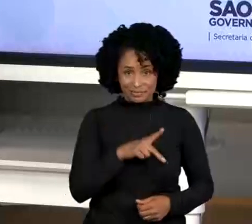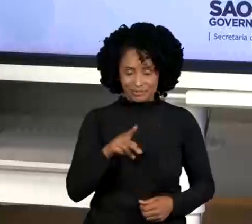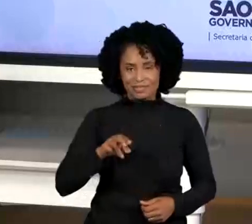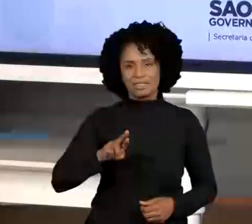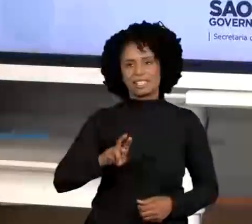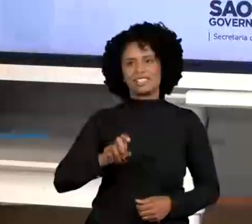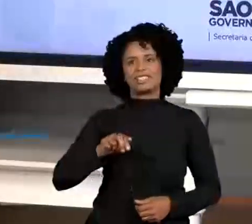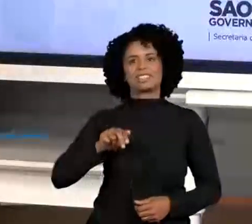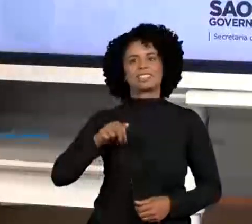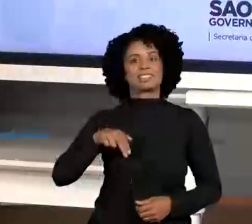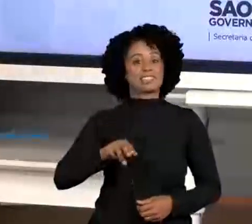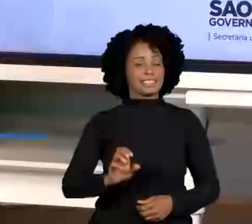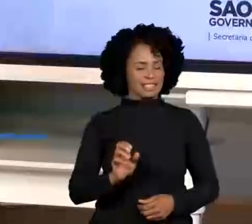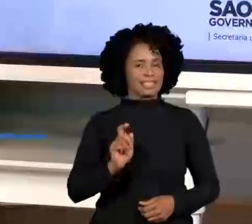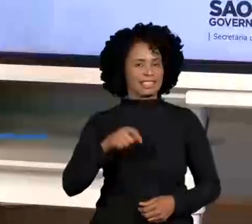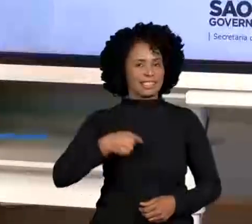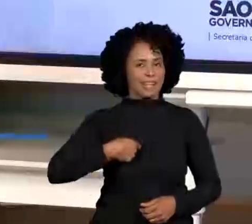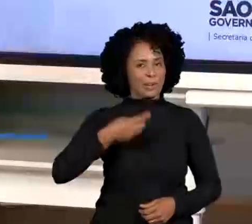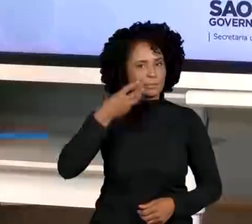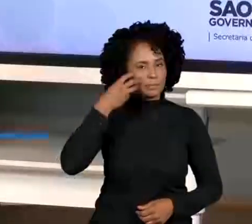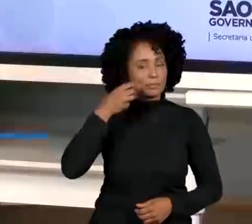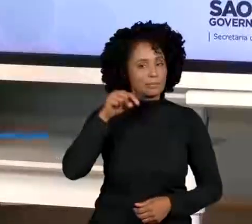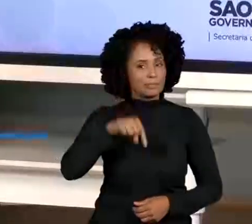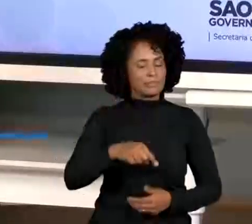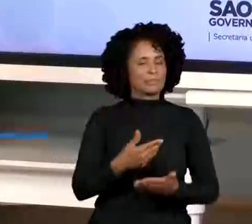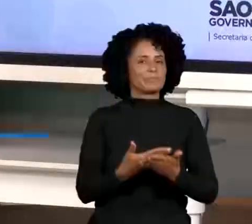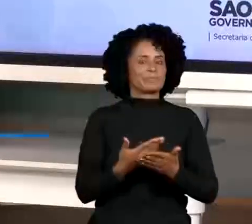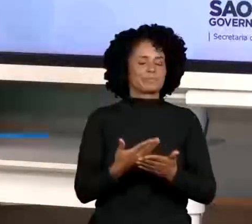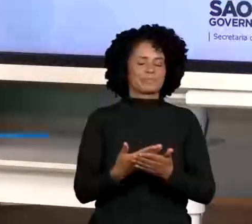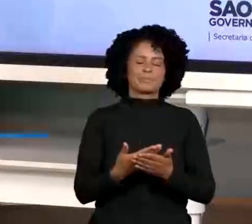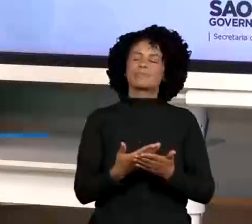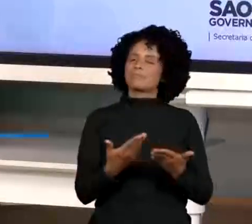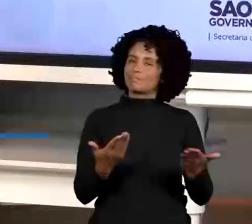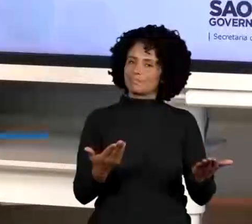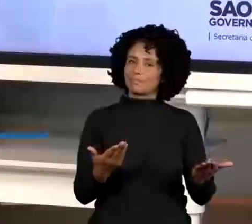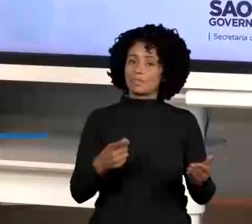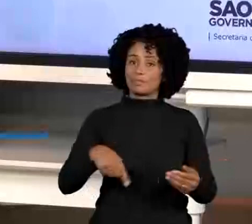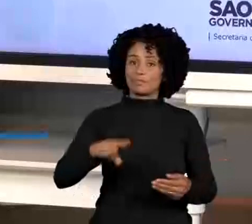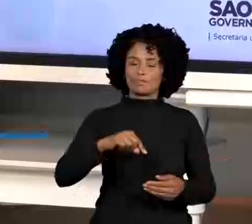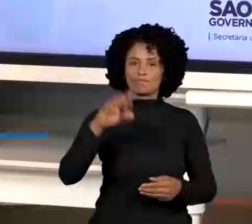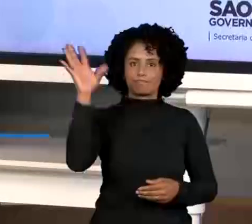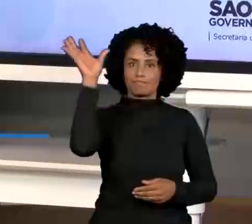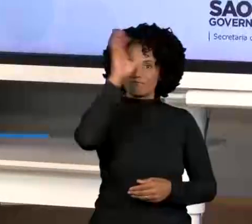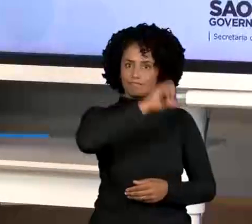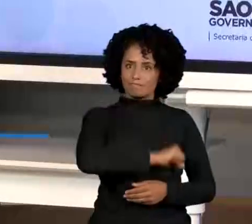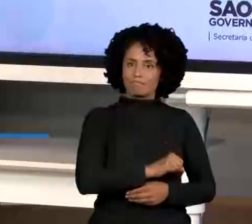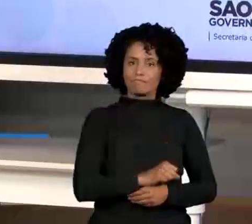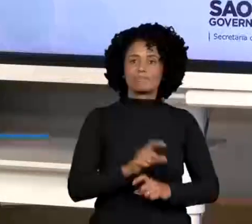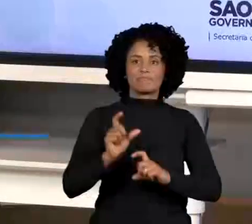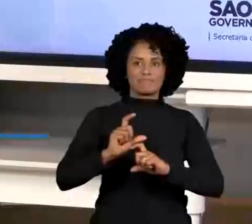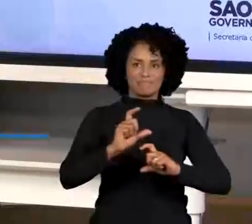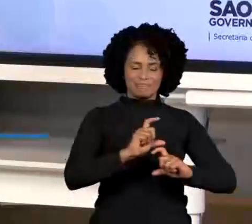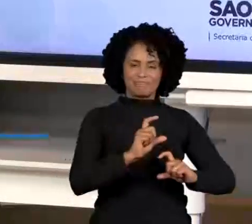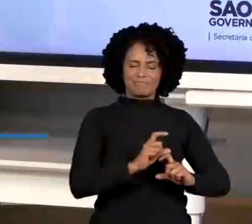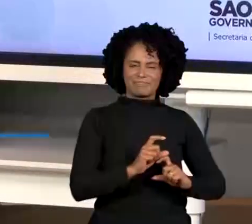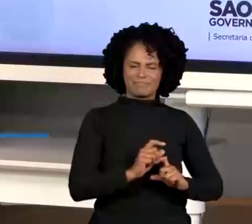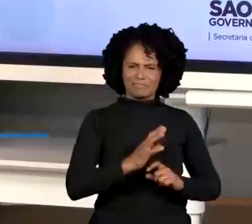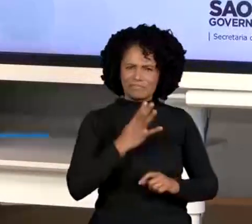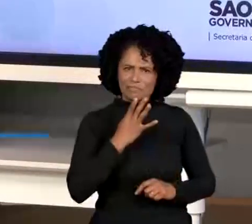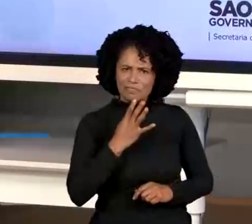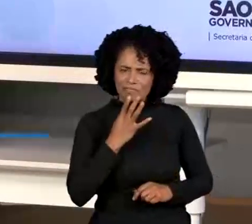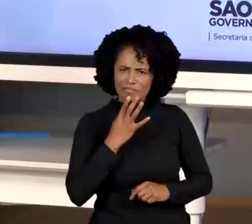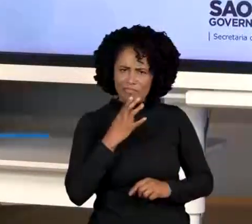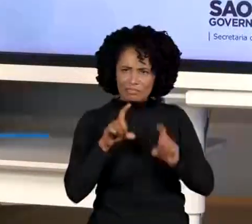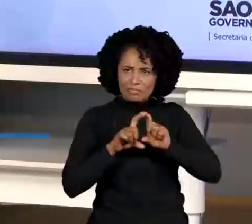Regiane Oliveira e esta é a nossa aula onde exploraremos tirinhas. Já ouviram falar, né,